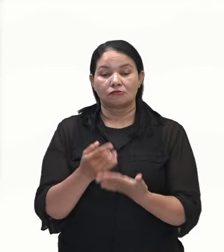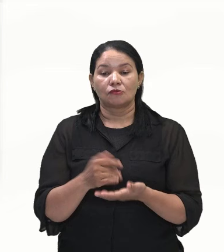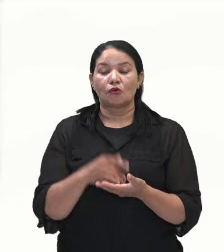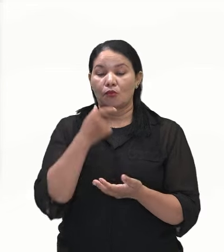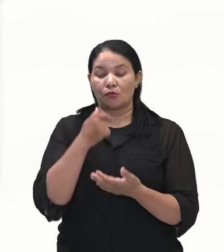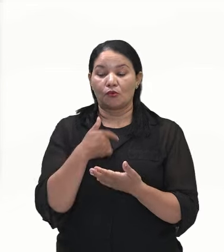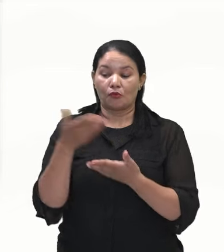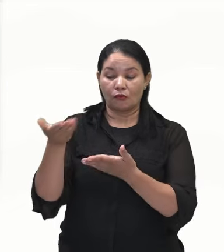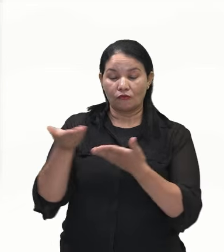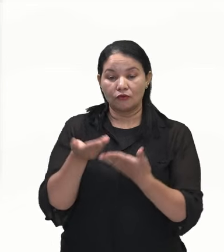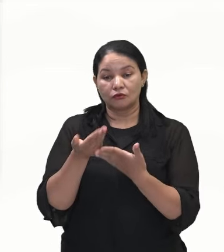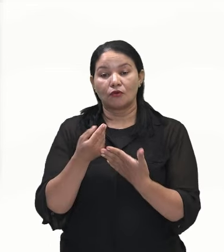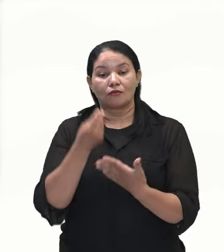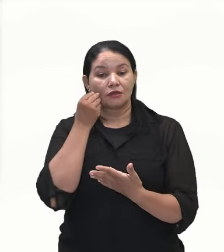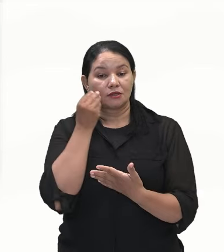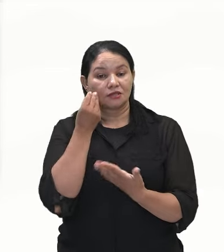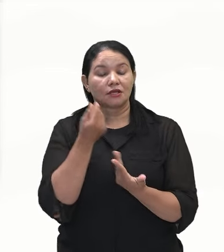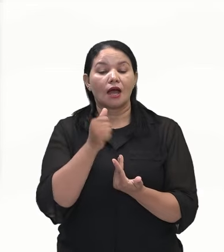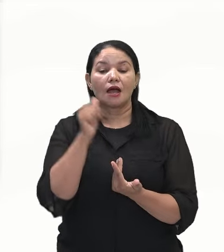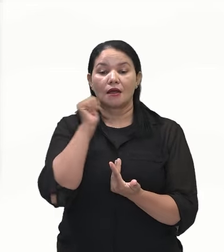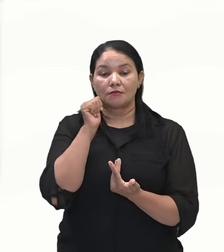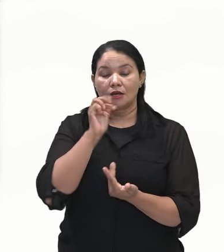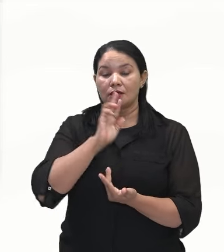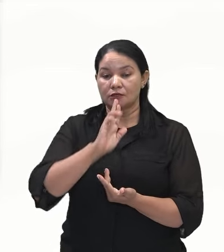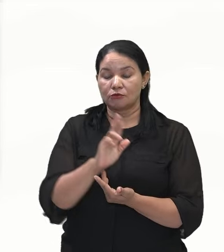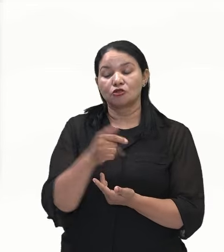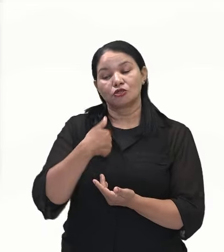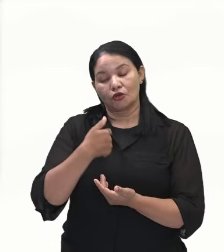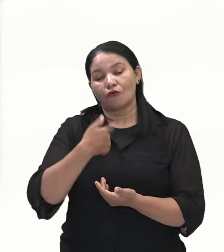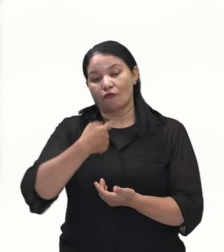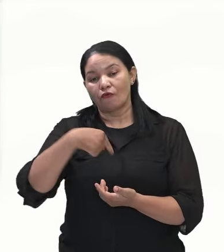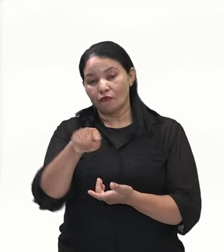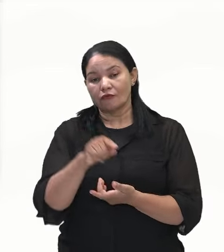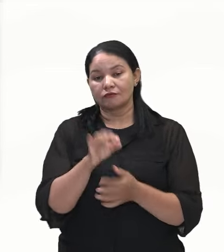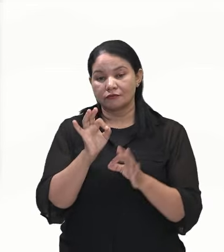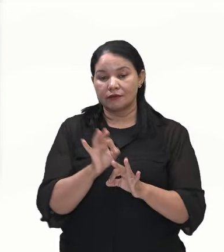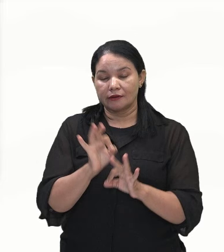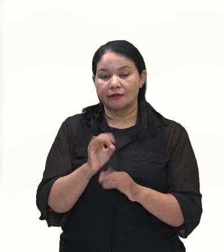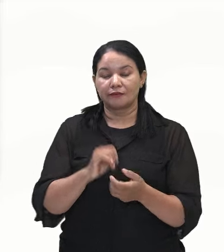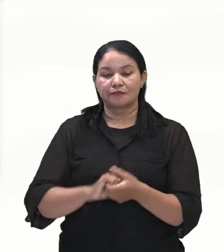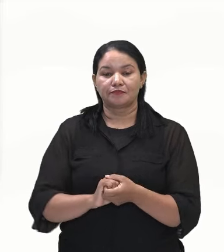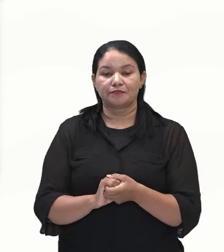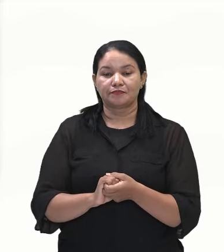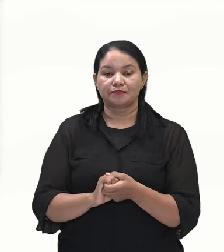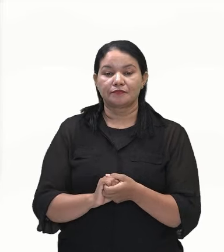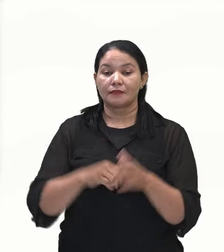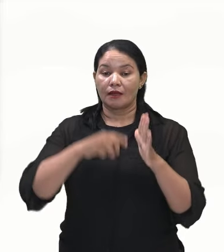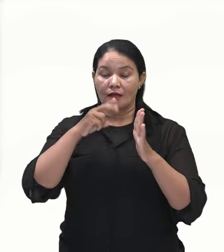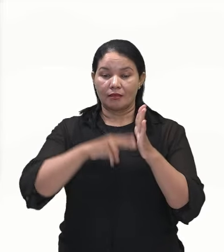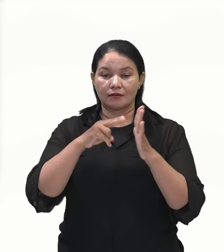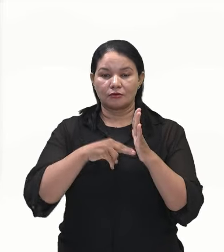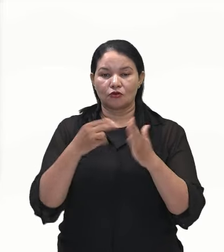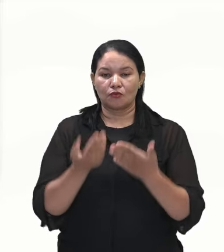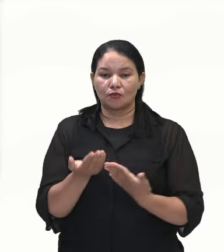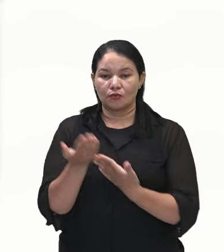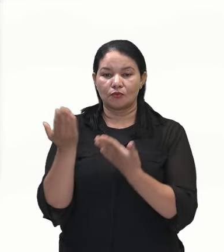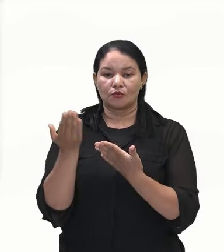fazer um teste e tudo mais, e ela disse, eu irei, né? I will, pode apostar que eu vou. I need to find a way to stay